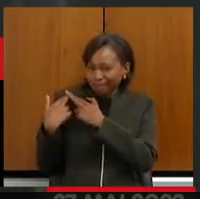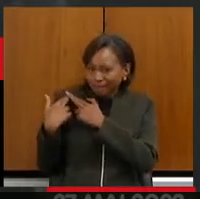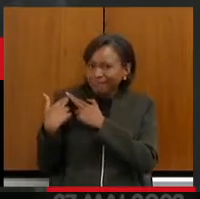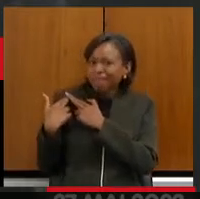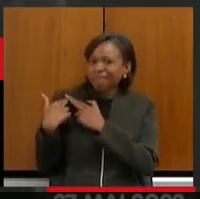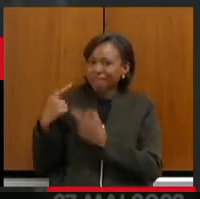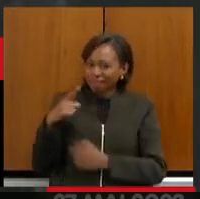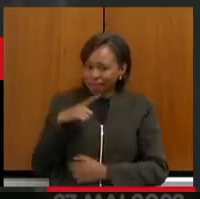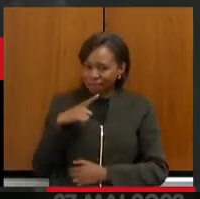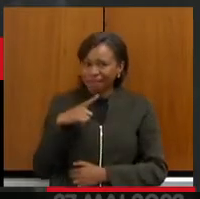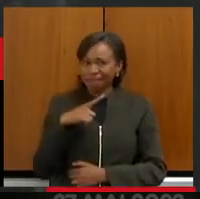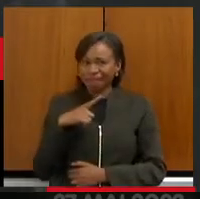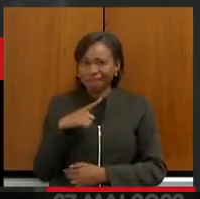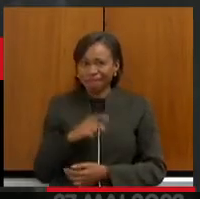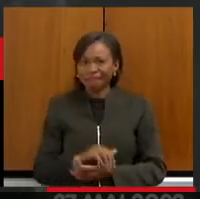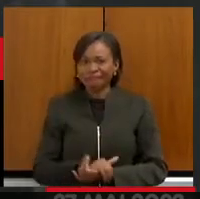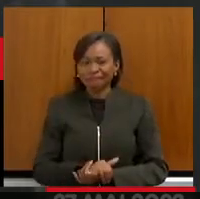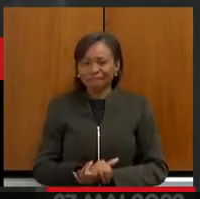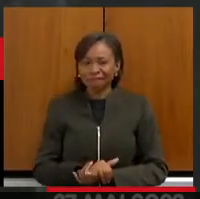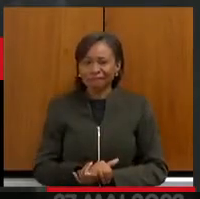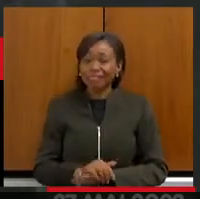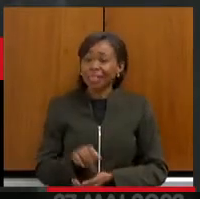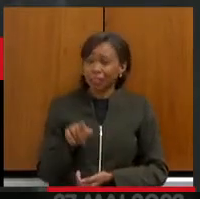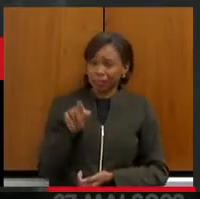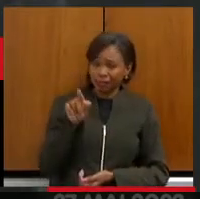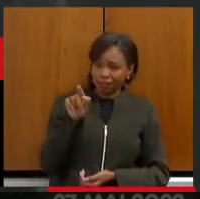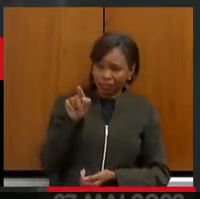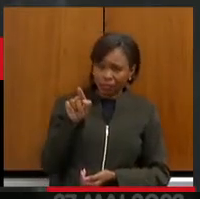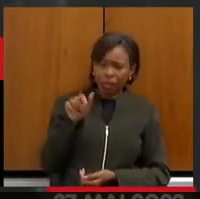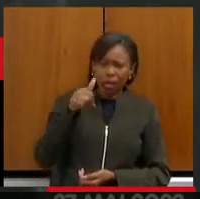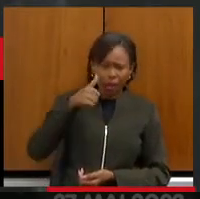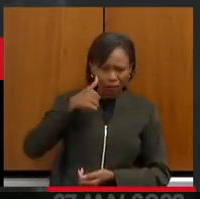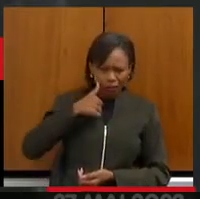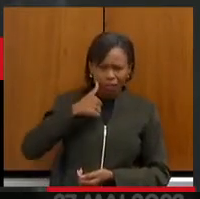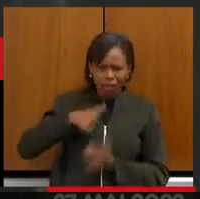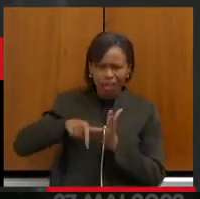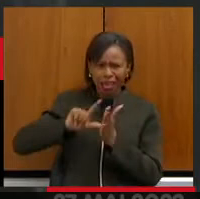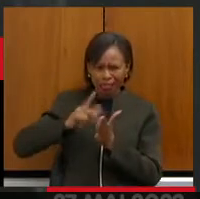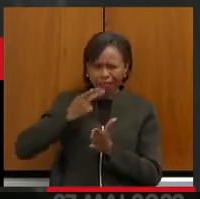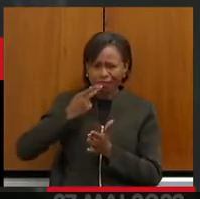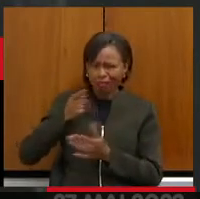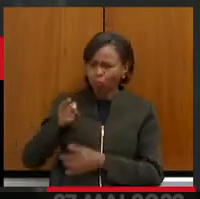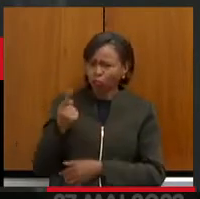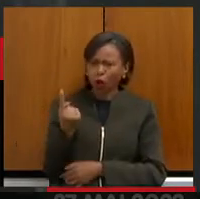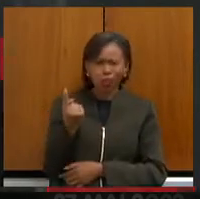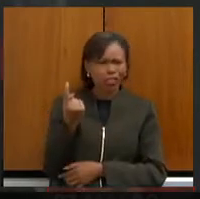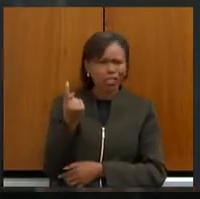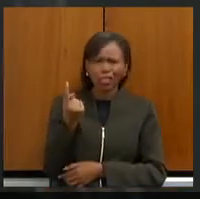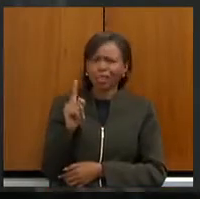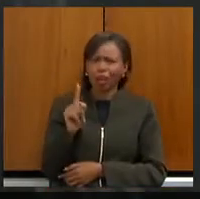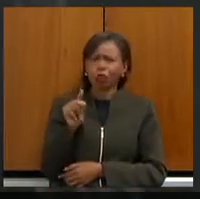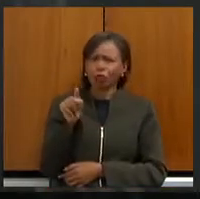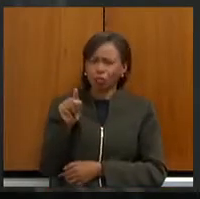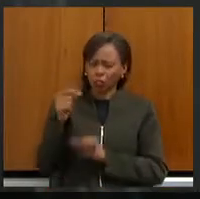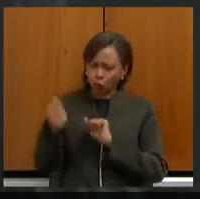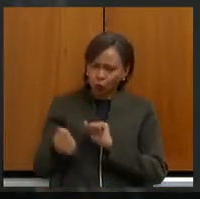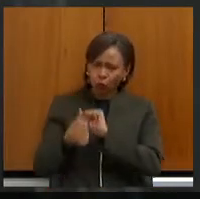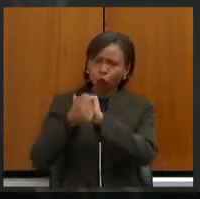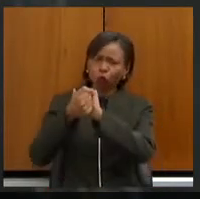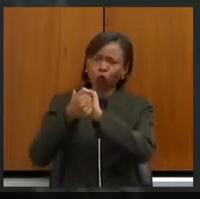amiga me disse a ele você não está sozinha foram muitas curtidas para aquele lugar para falar